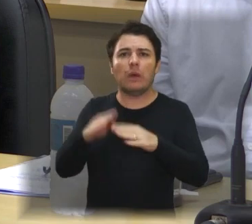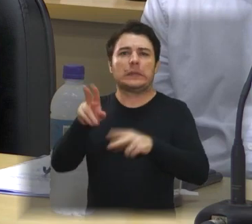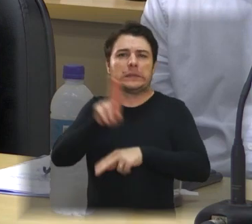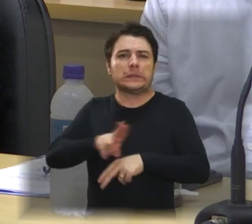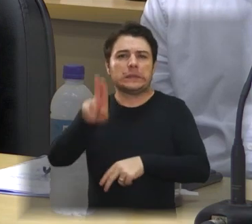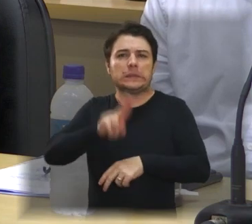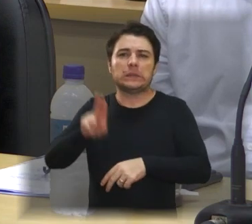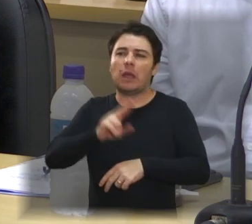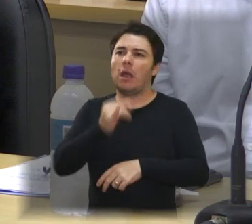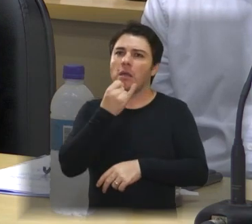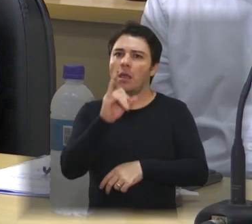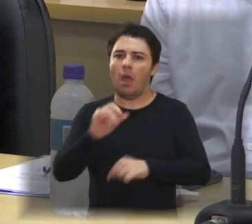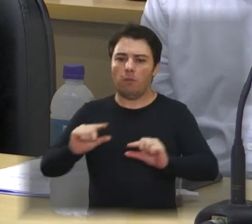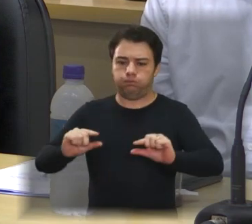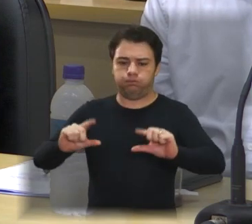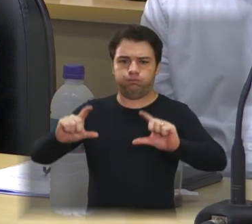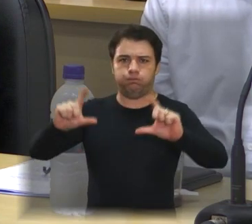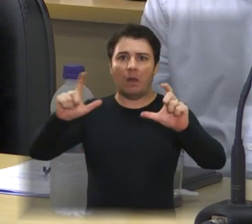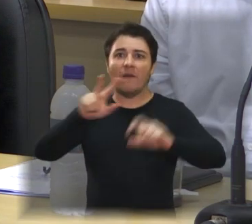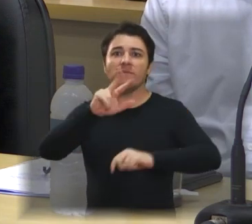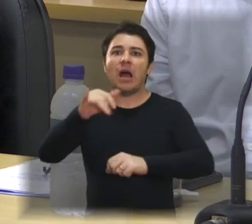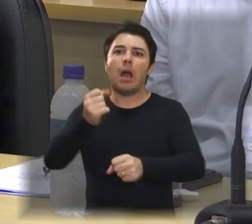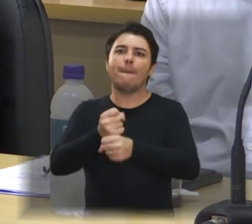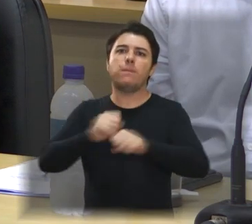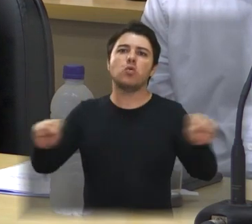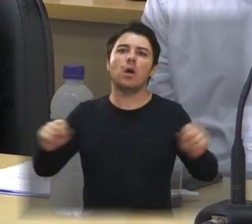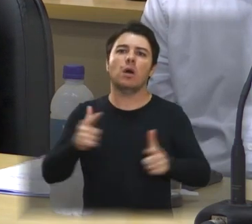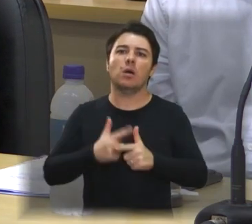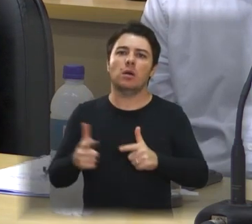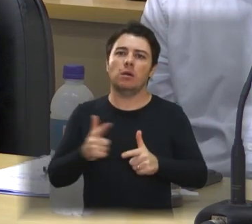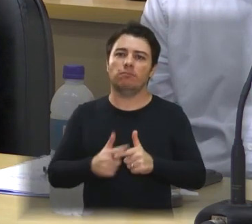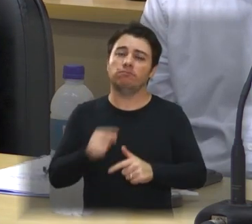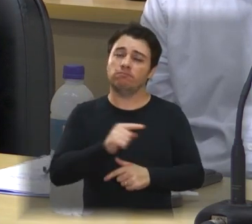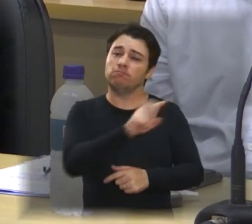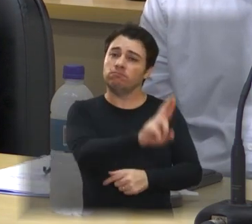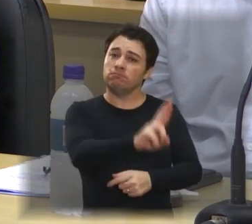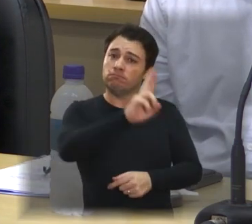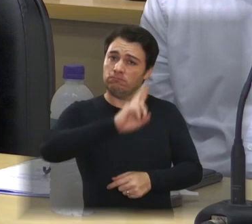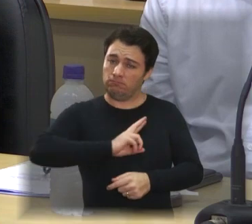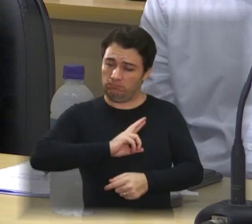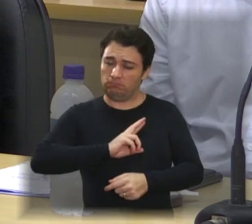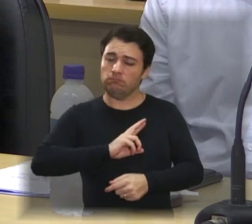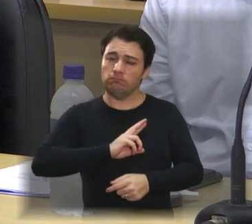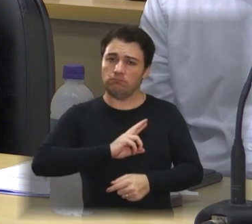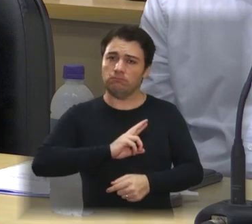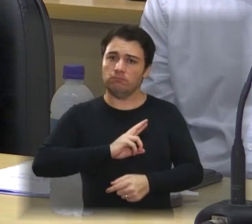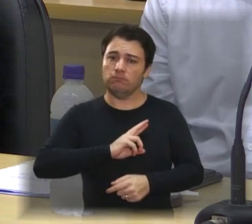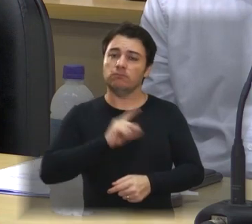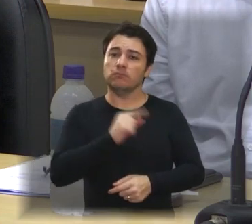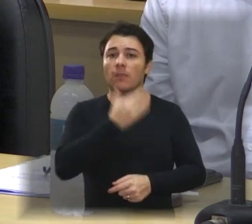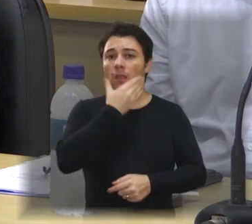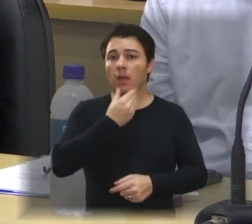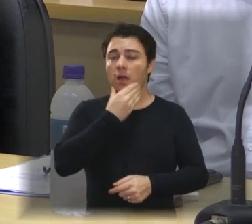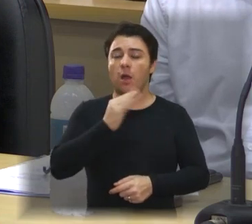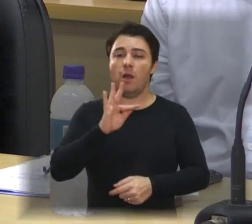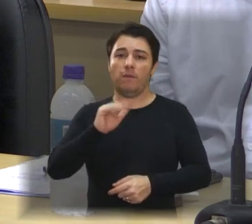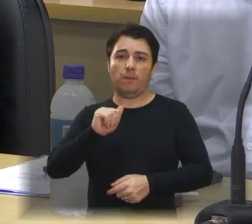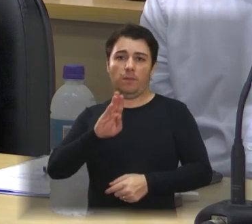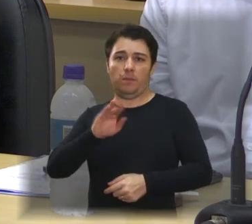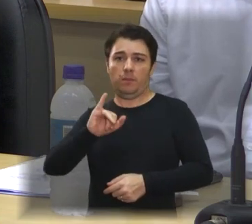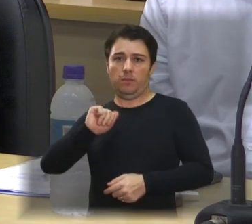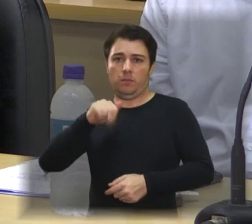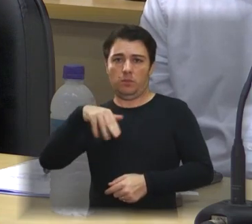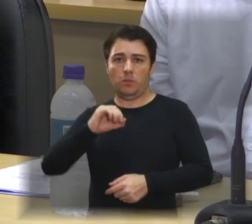uma sobrecarga na rede agravando ainda mais a situação em resposta E aí o consultor Fabiano